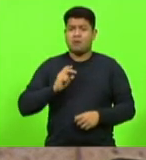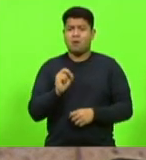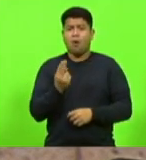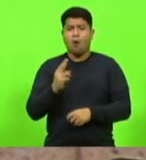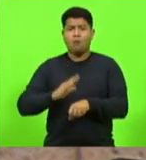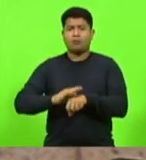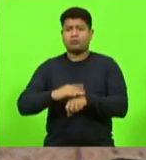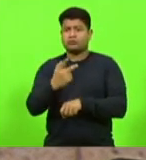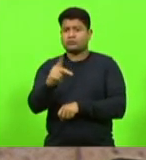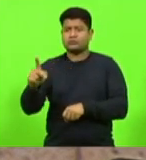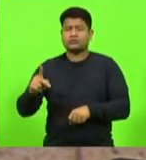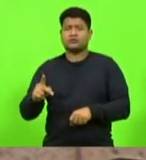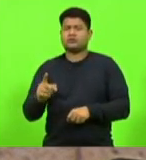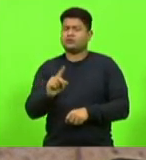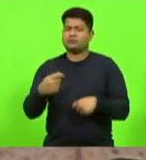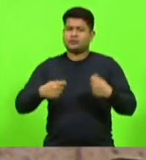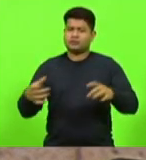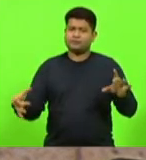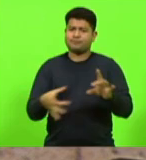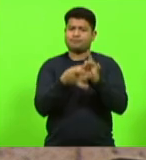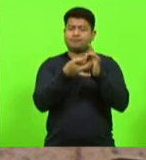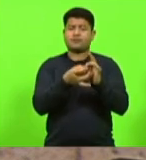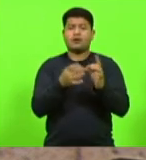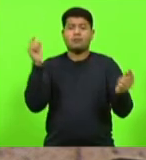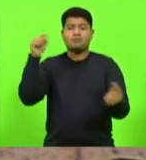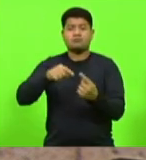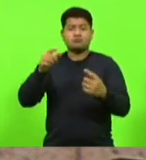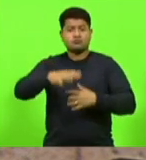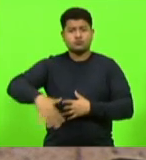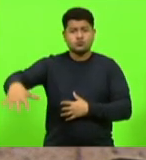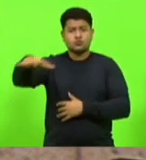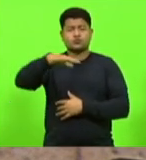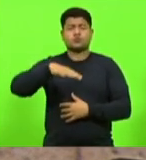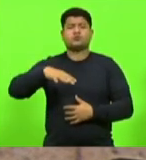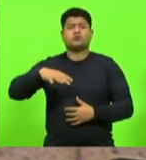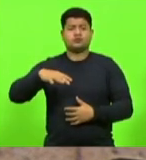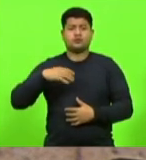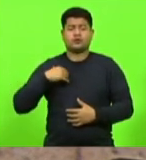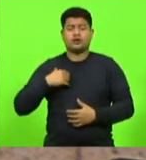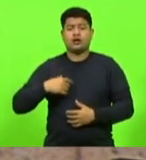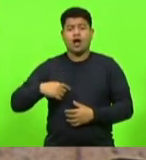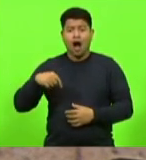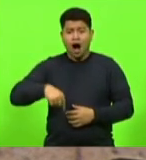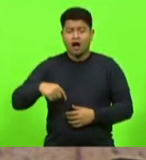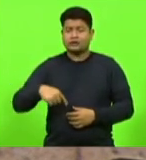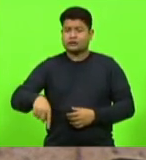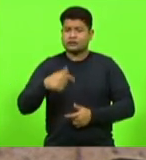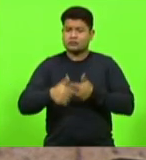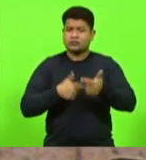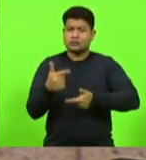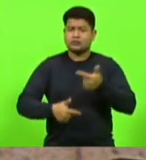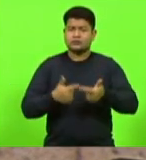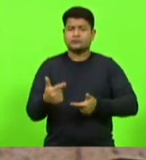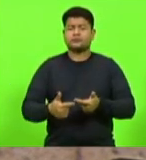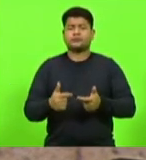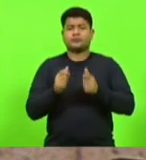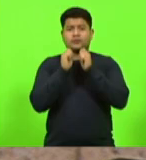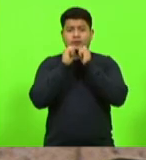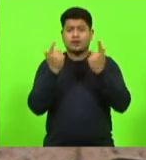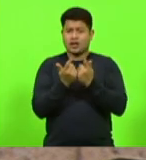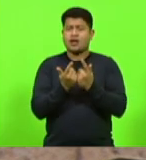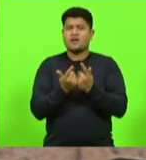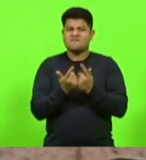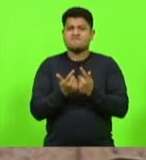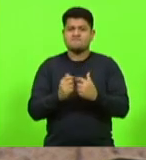trabalho conjunto mesmo, uma missão de todos nós. E nós aqui, enquanto legislativo, certamente faremos a nossa parte para contribuir, para que